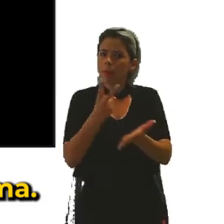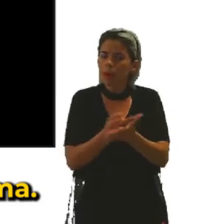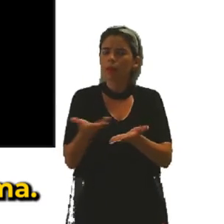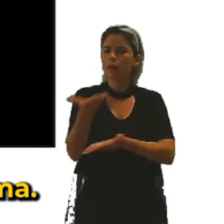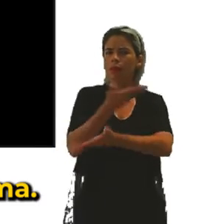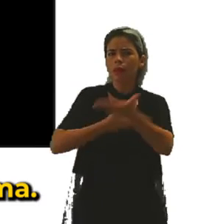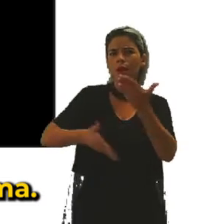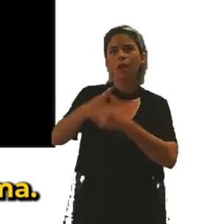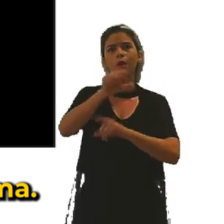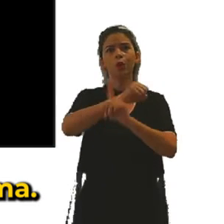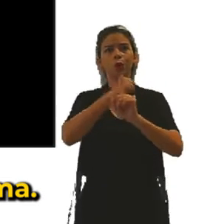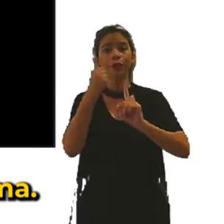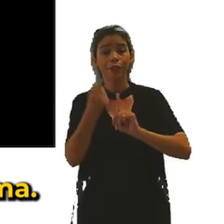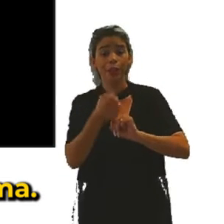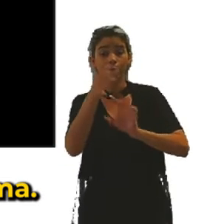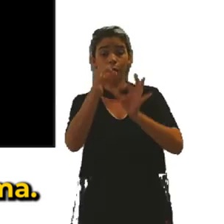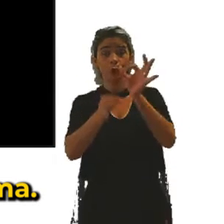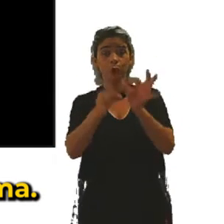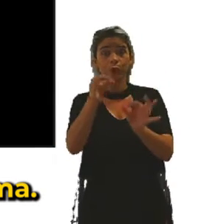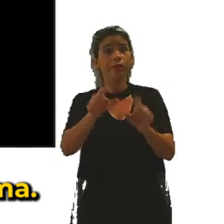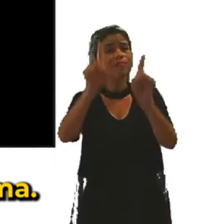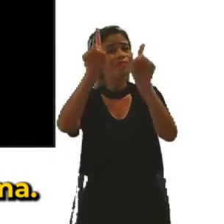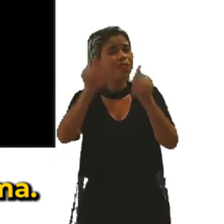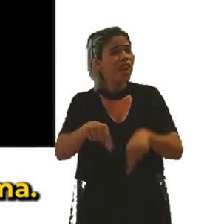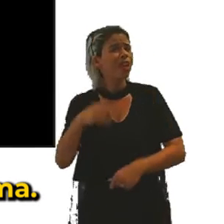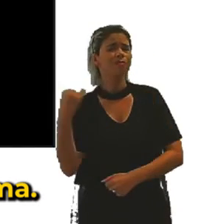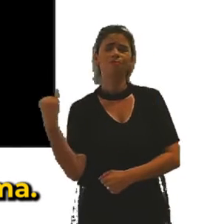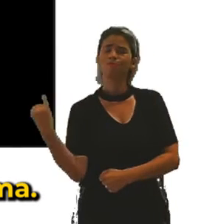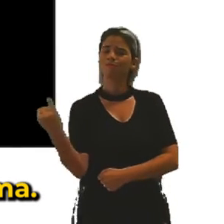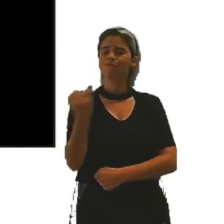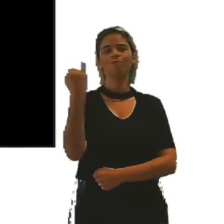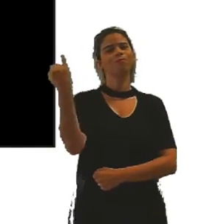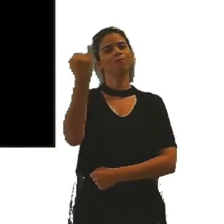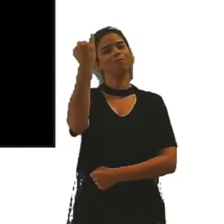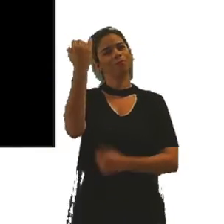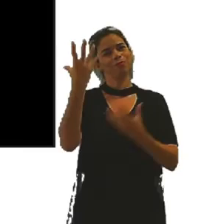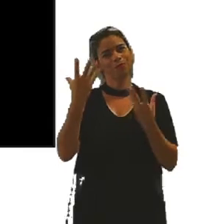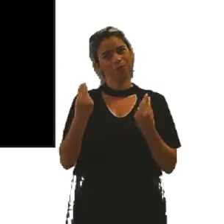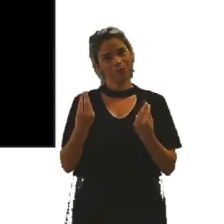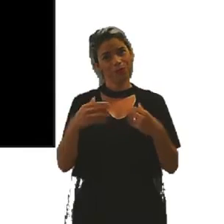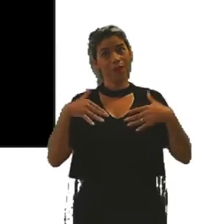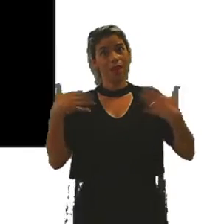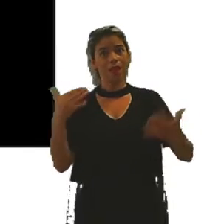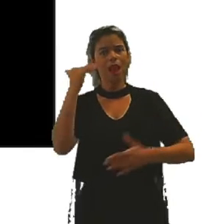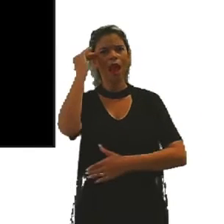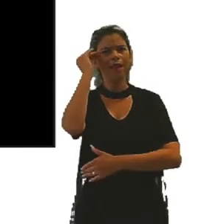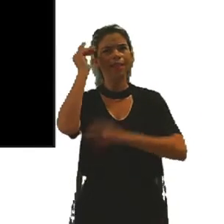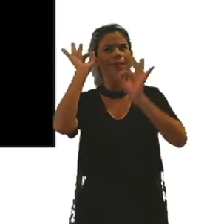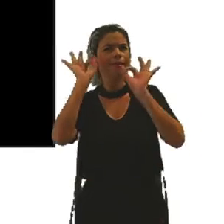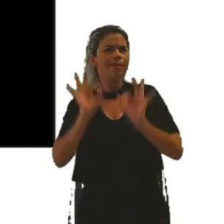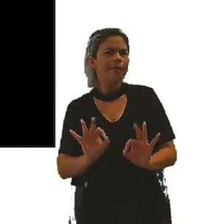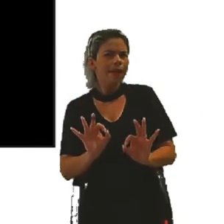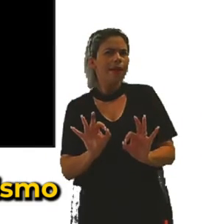dos sistemas jurídicos, ela é importantíssima. Então, entendermos